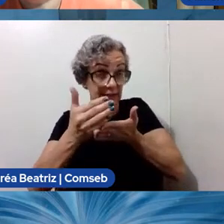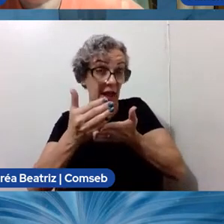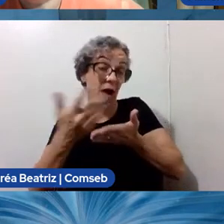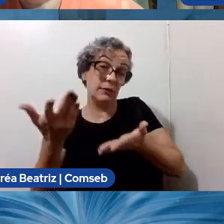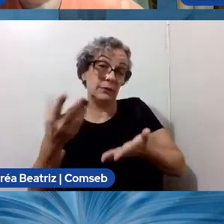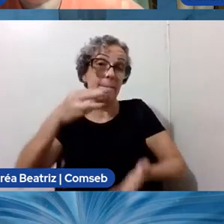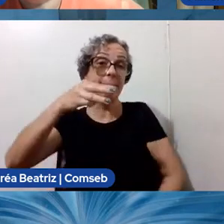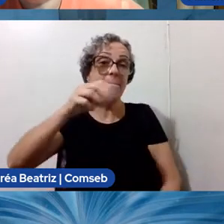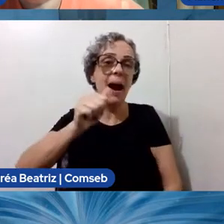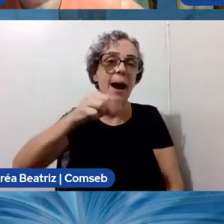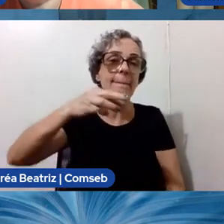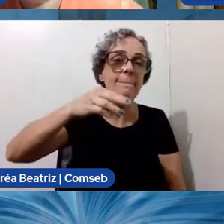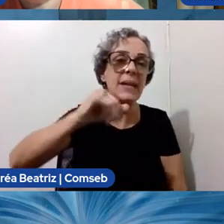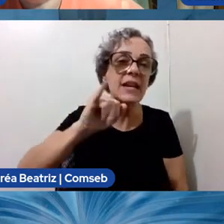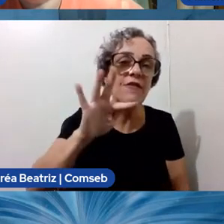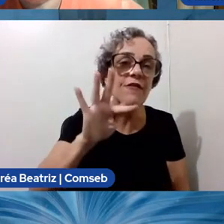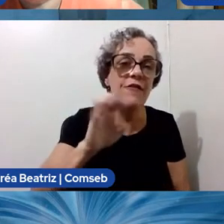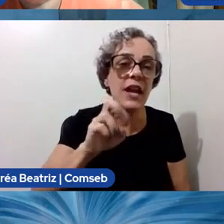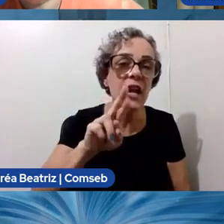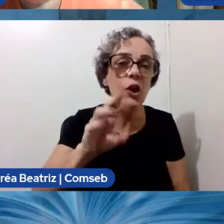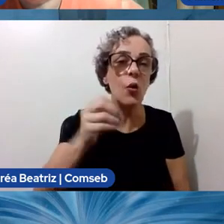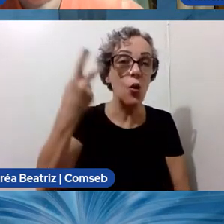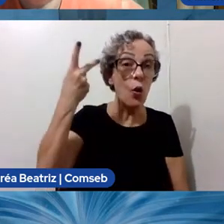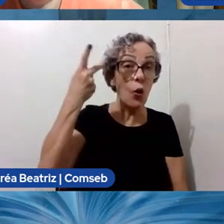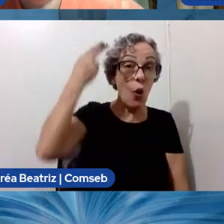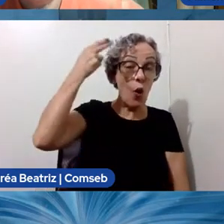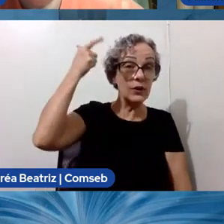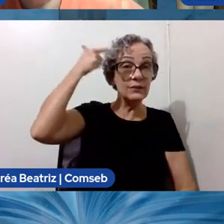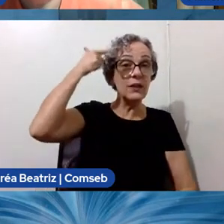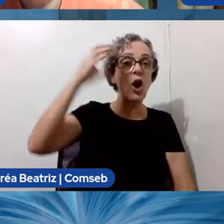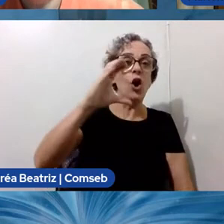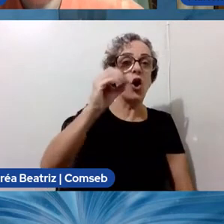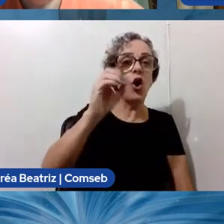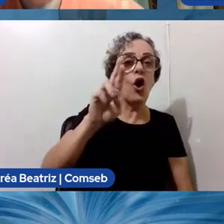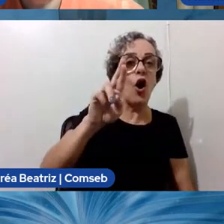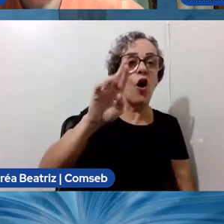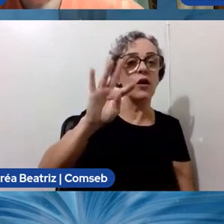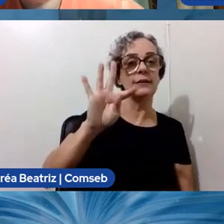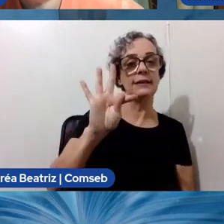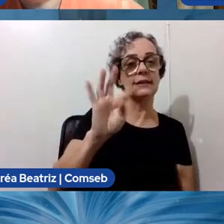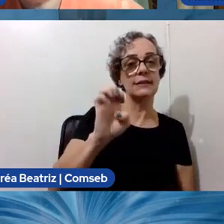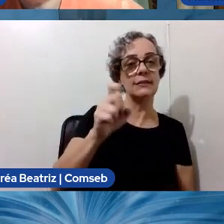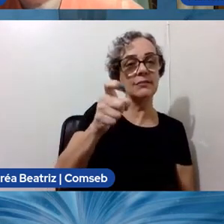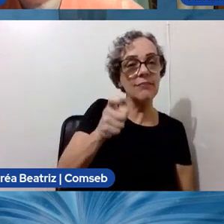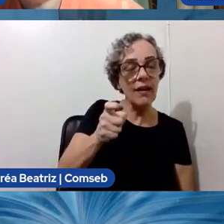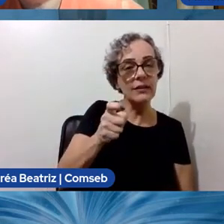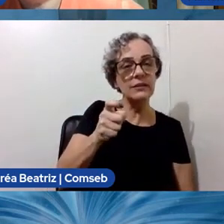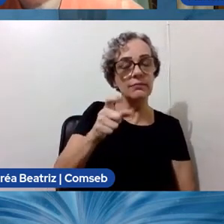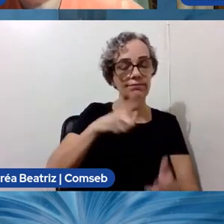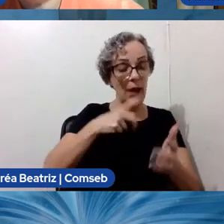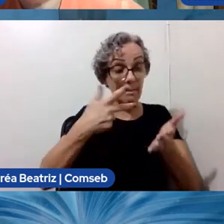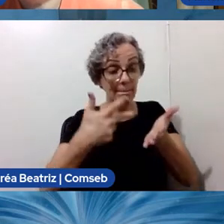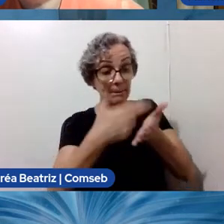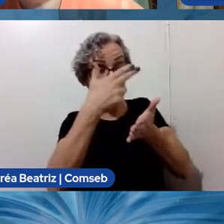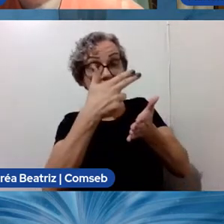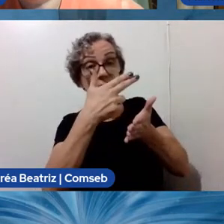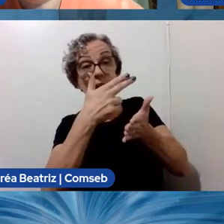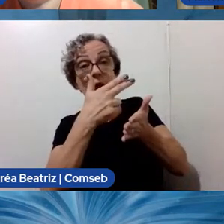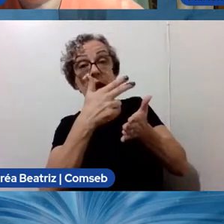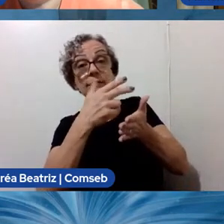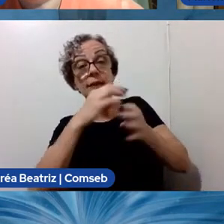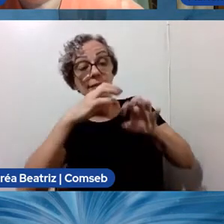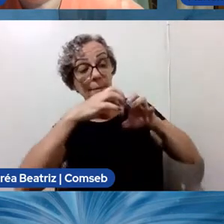Você ficava com a parte secundária e a parte primária, que você tinha consciência de algumas coisas, mas